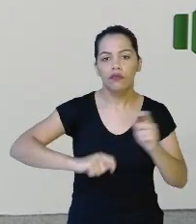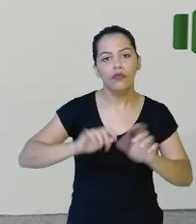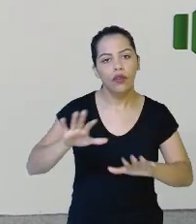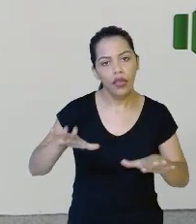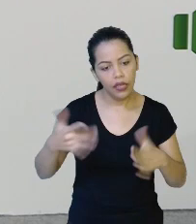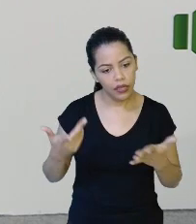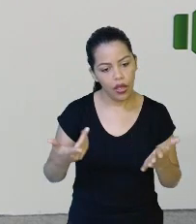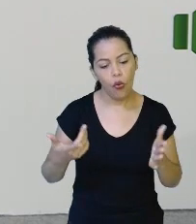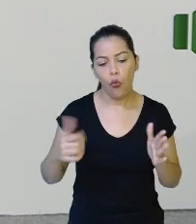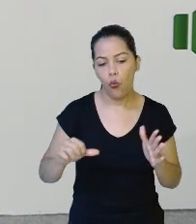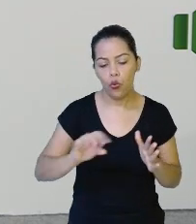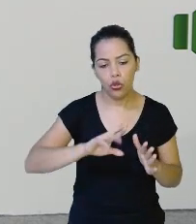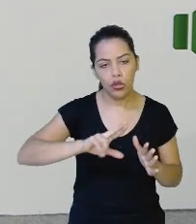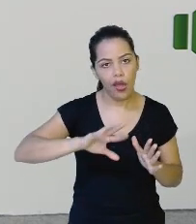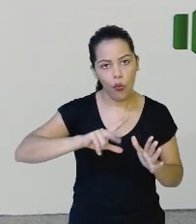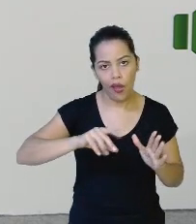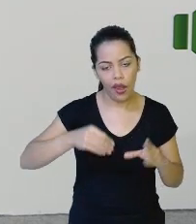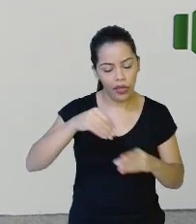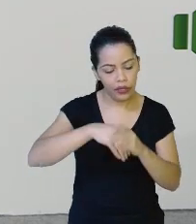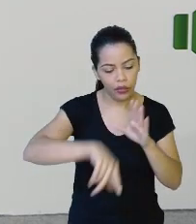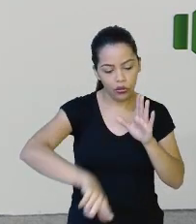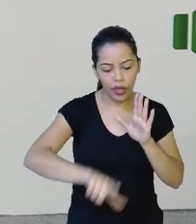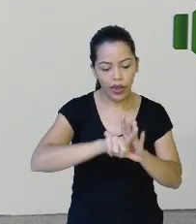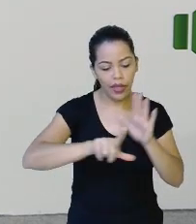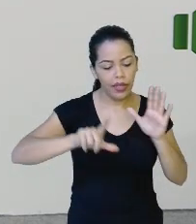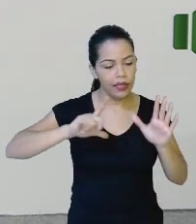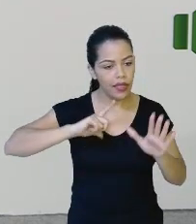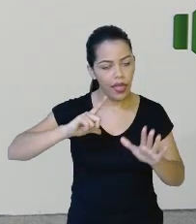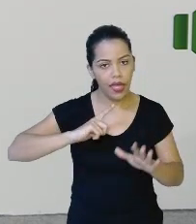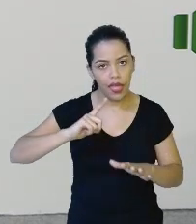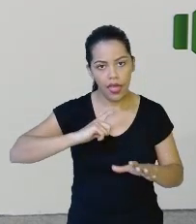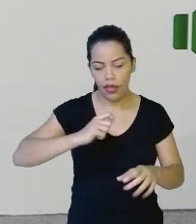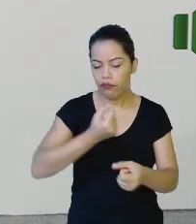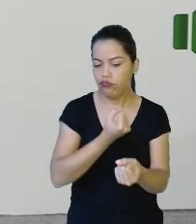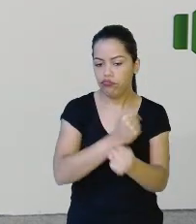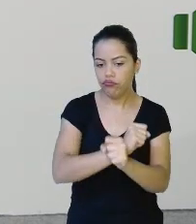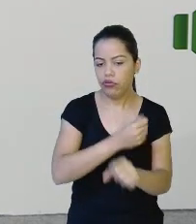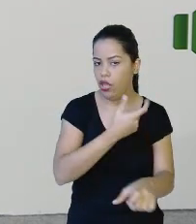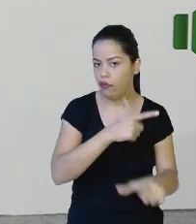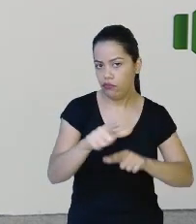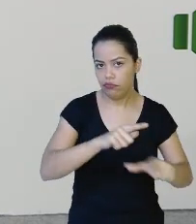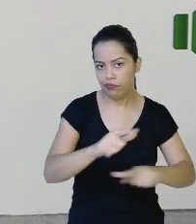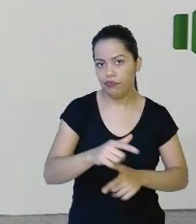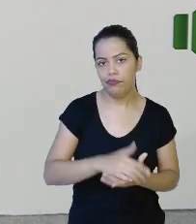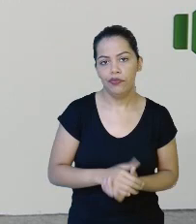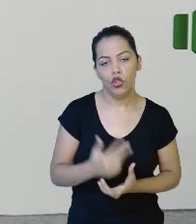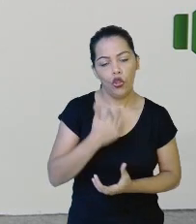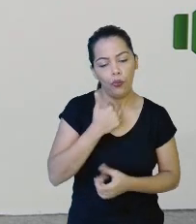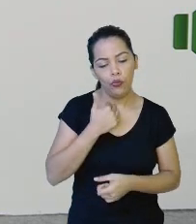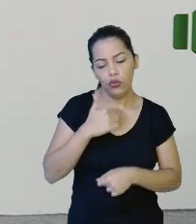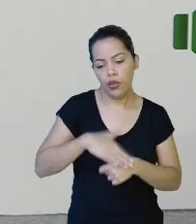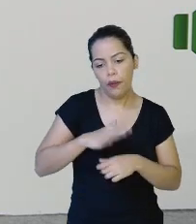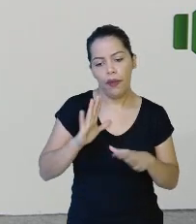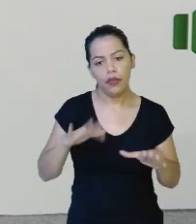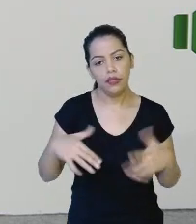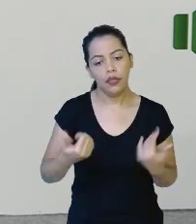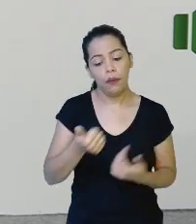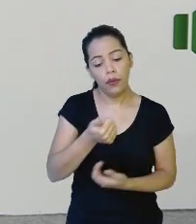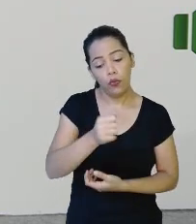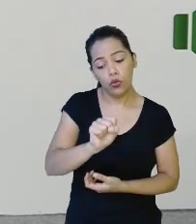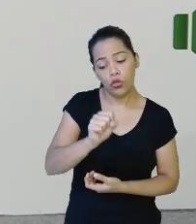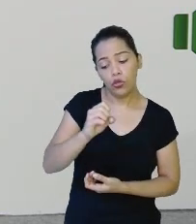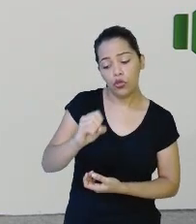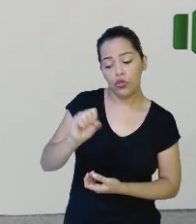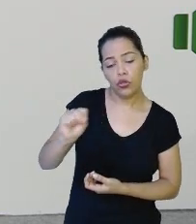ilegal trazer esse tipo de trabalho escravo, acontecer esse tipo de trabalho aqui no Brasil. Então, em